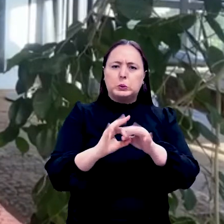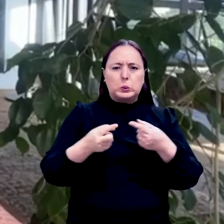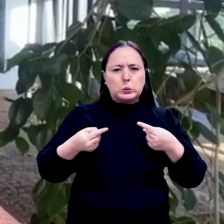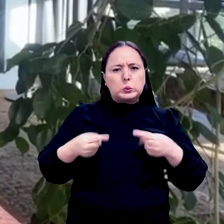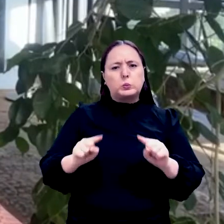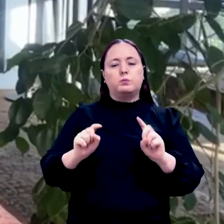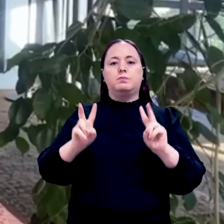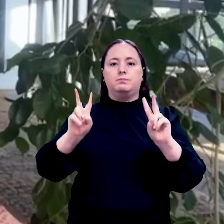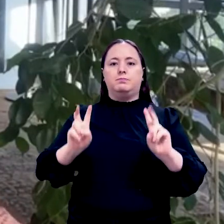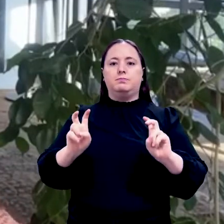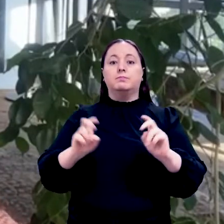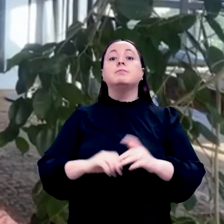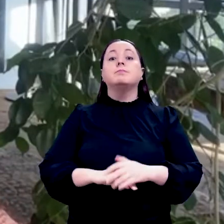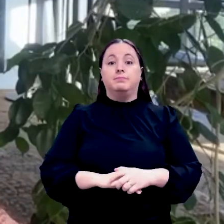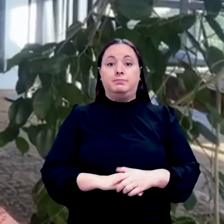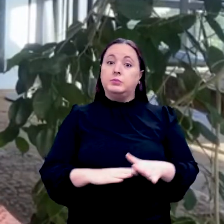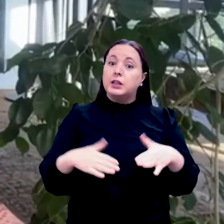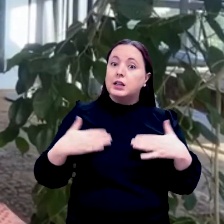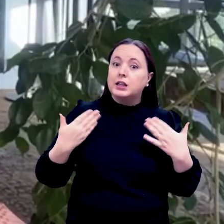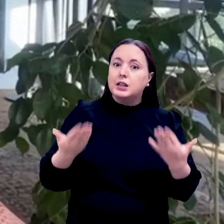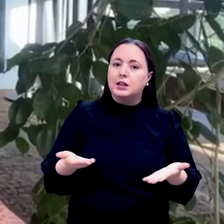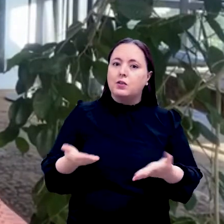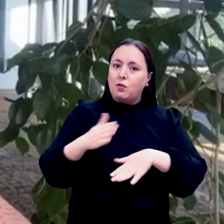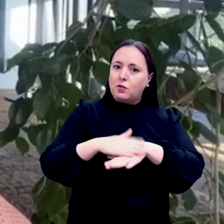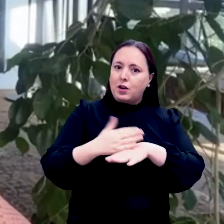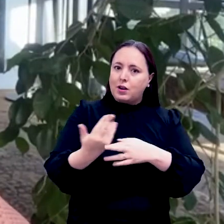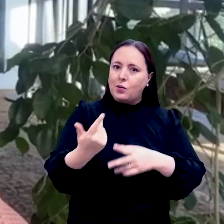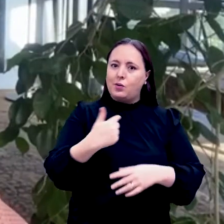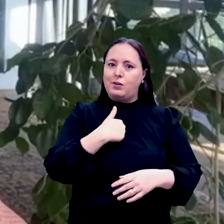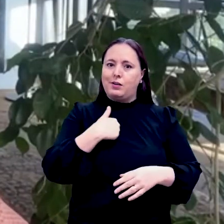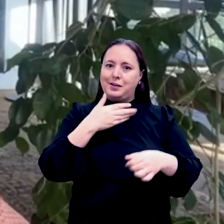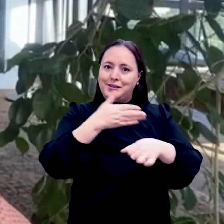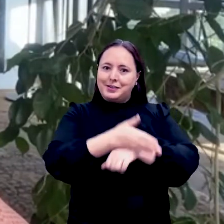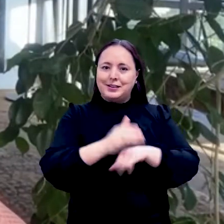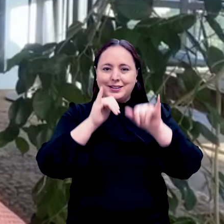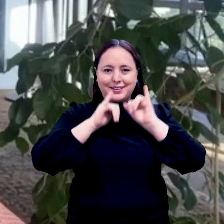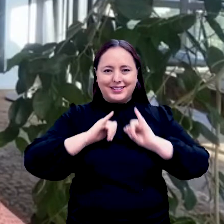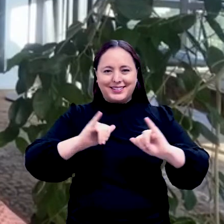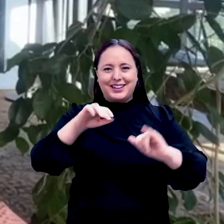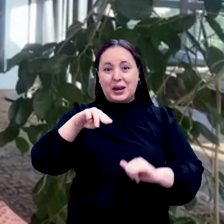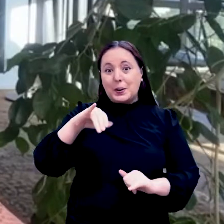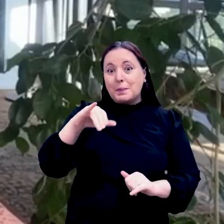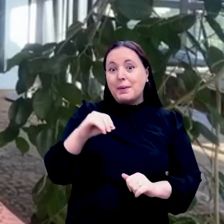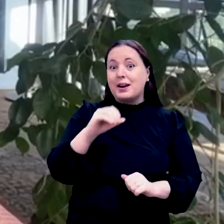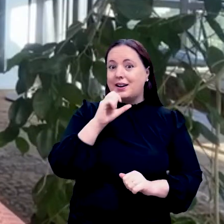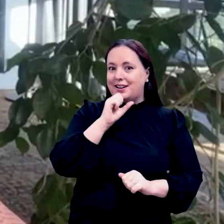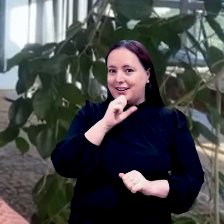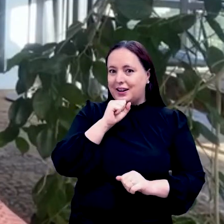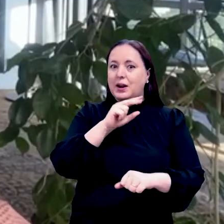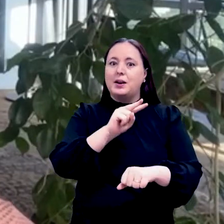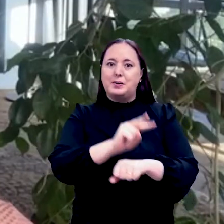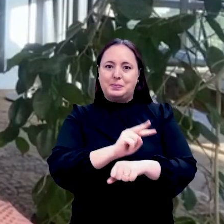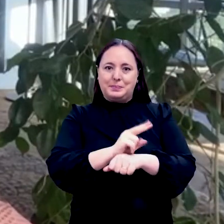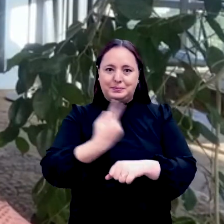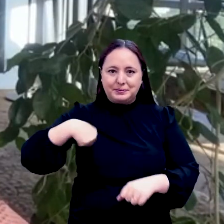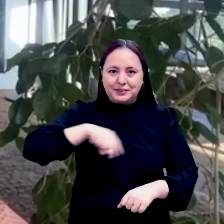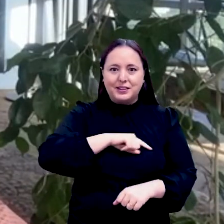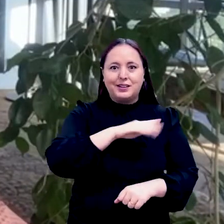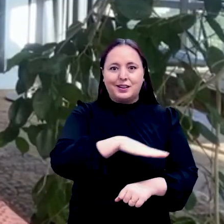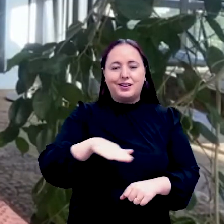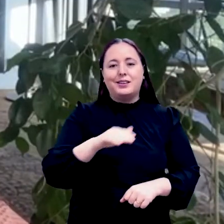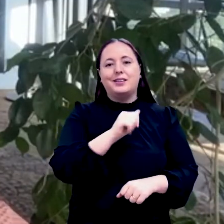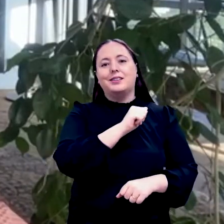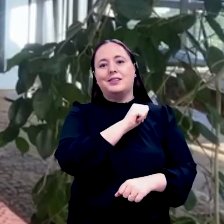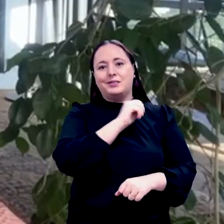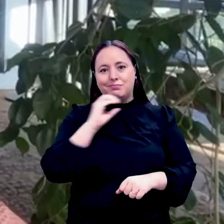unido contra essa triste realidade. Então, faça como eu, participe da campanha Maio Laranja. Proteger